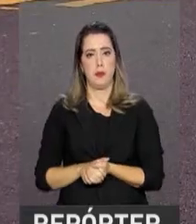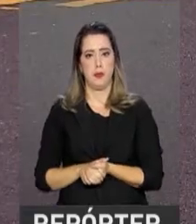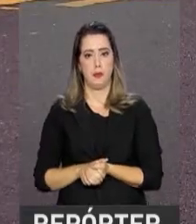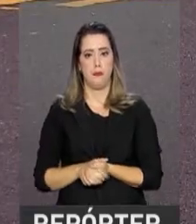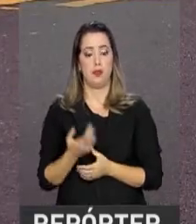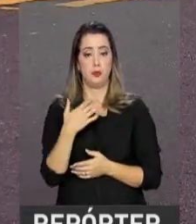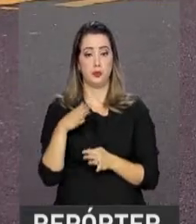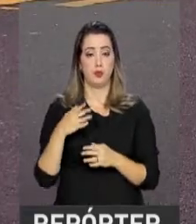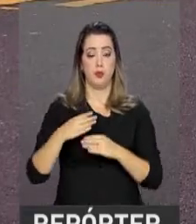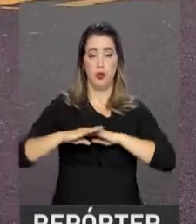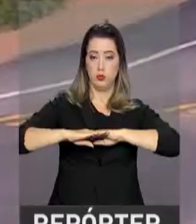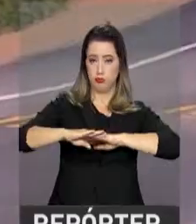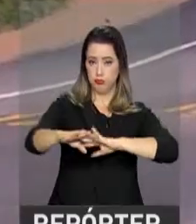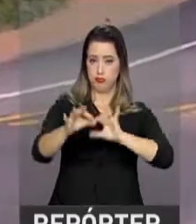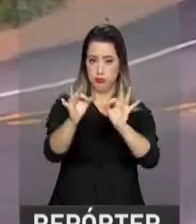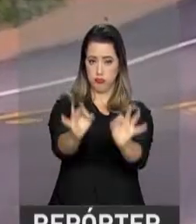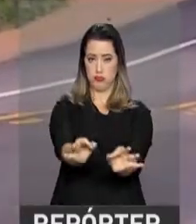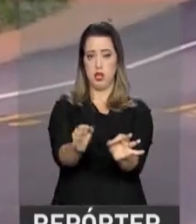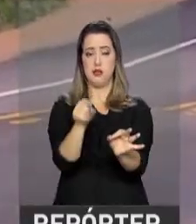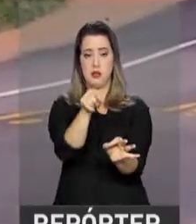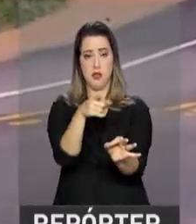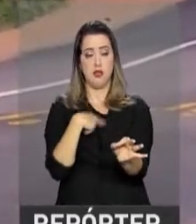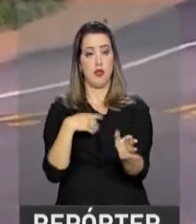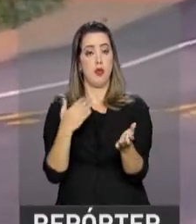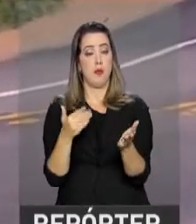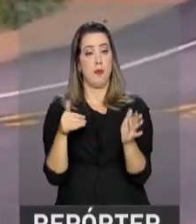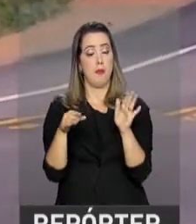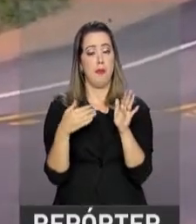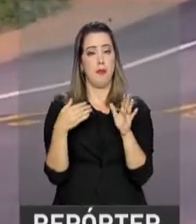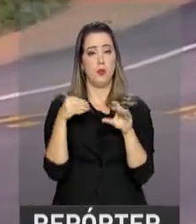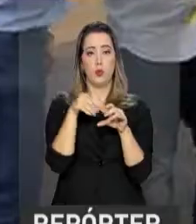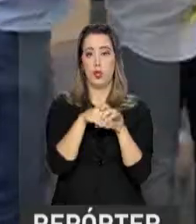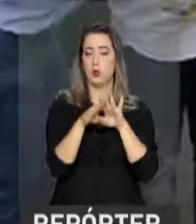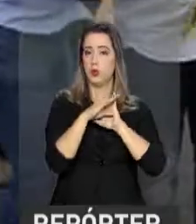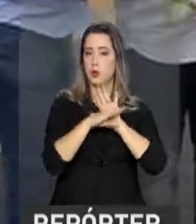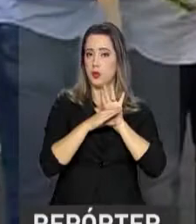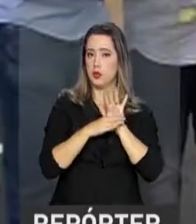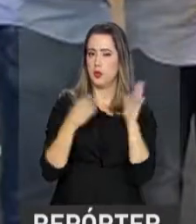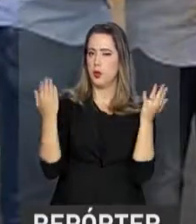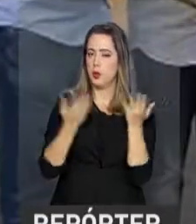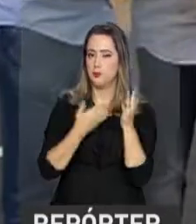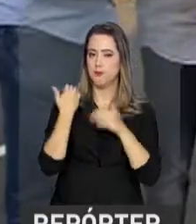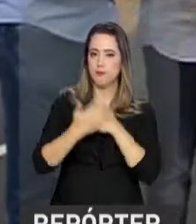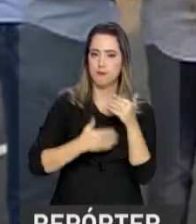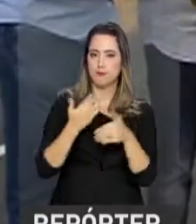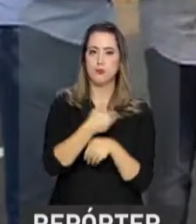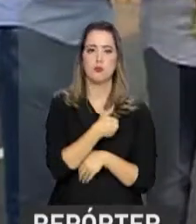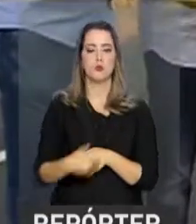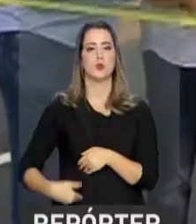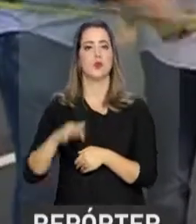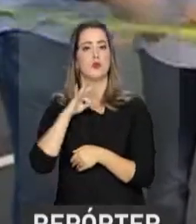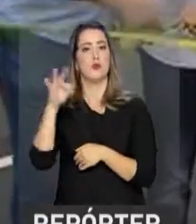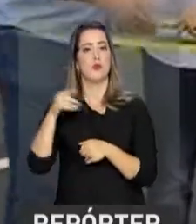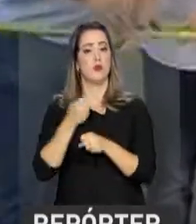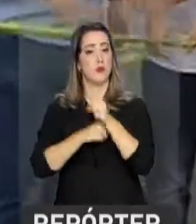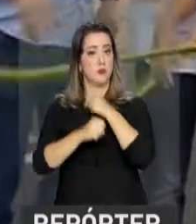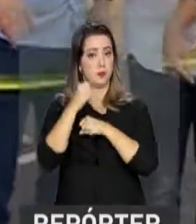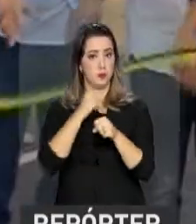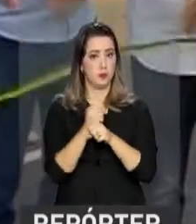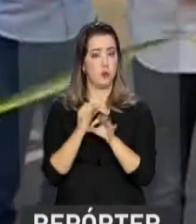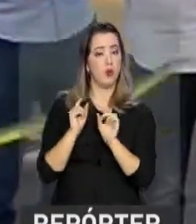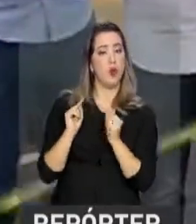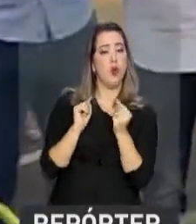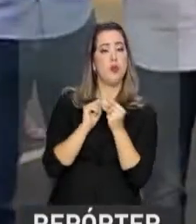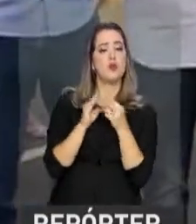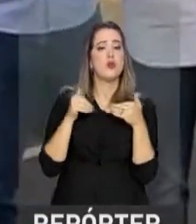br 316 faz parte do programa agora é avançar lançado pelo governo federal ano passado e que tem como